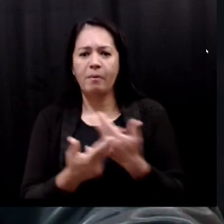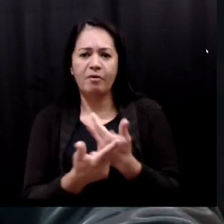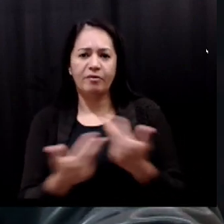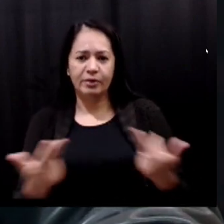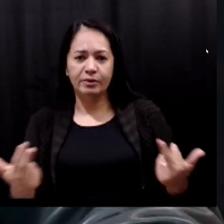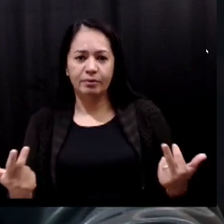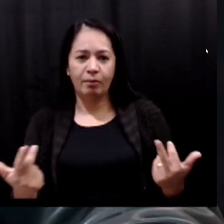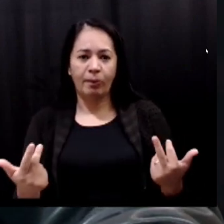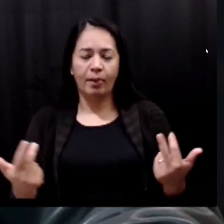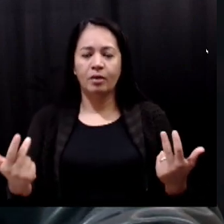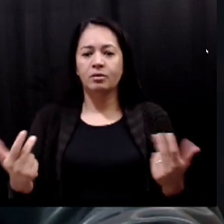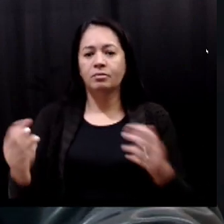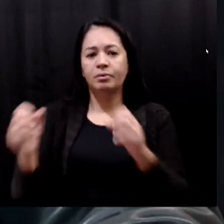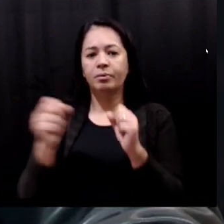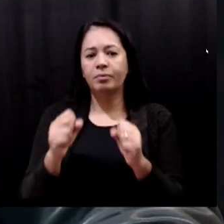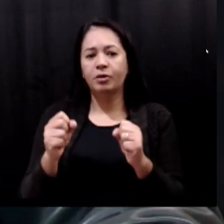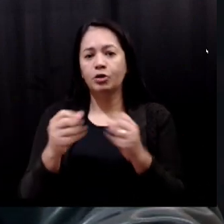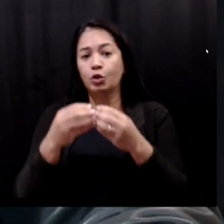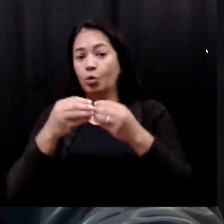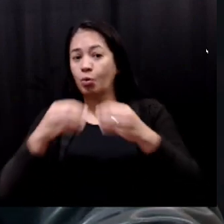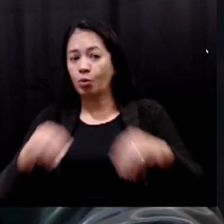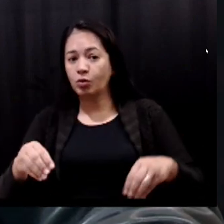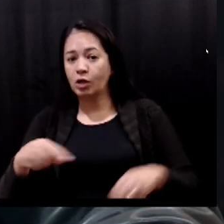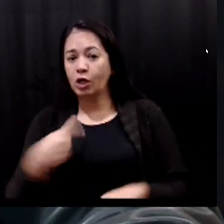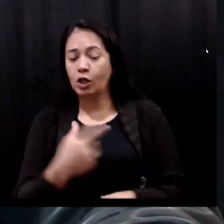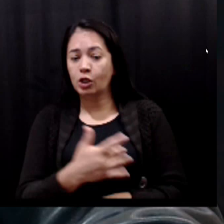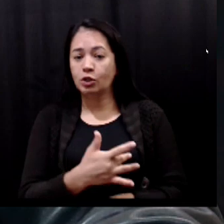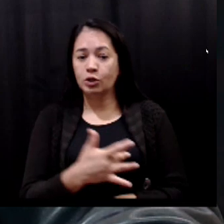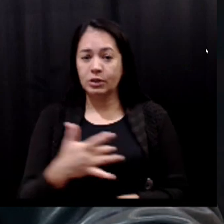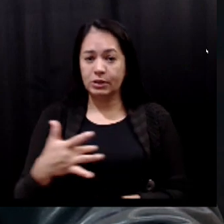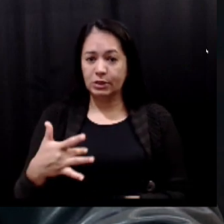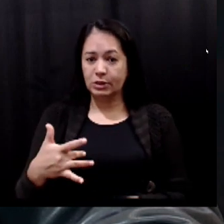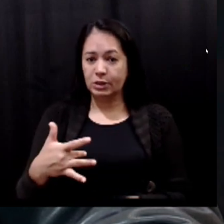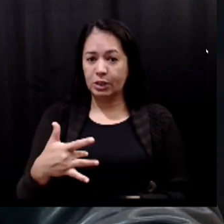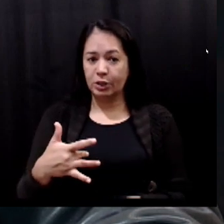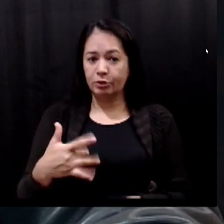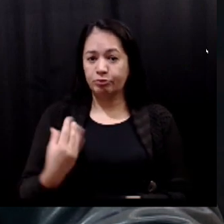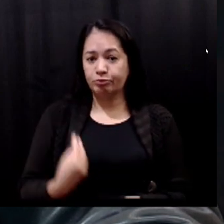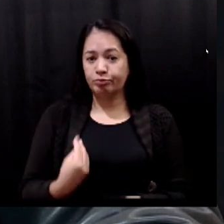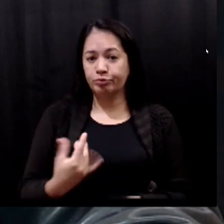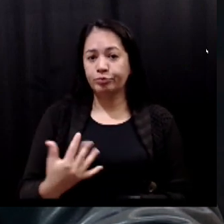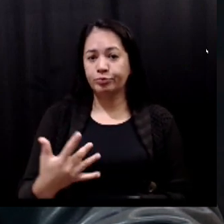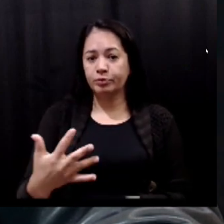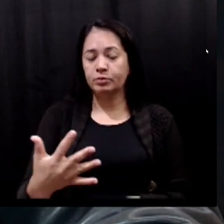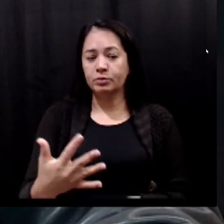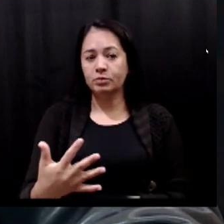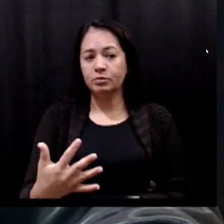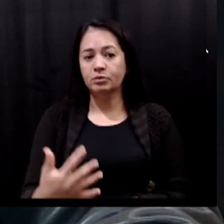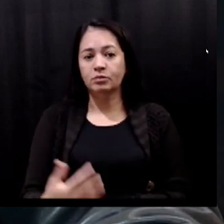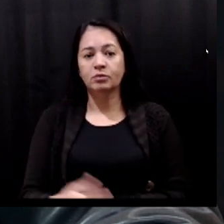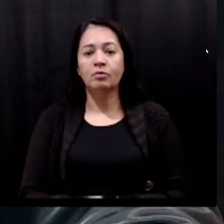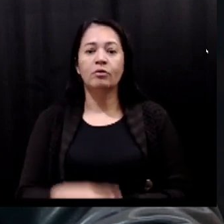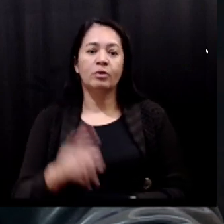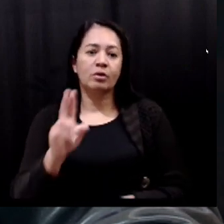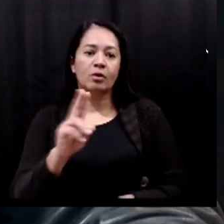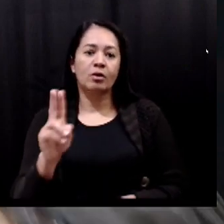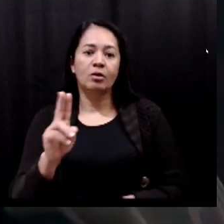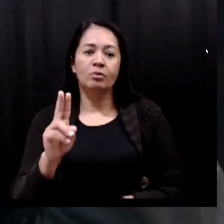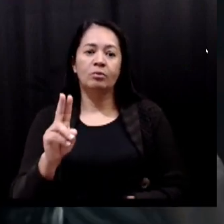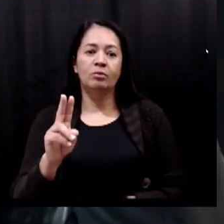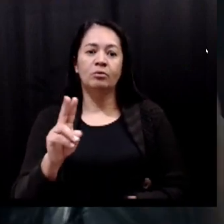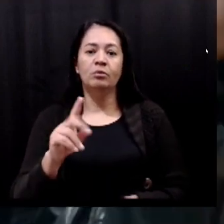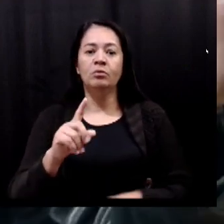podem prejudicar a nossa saúde, o nosso bem-viver, né? A gente chama tecnicamente de fatores